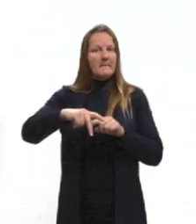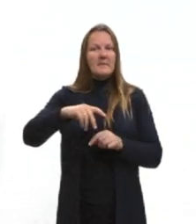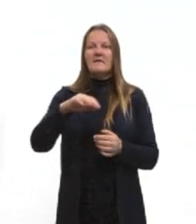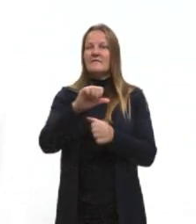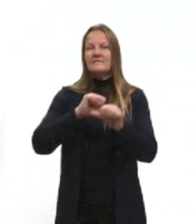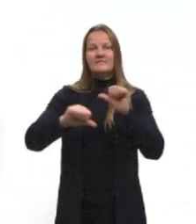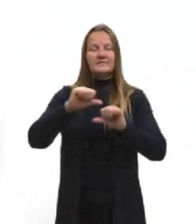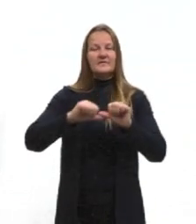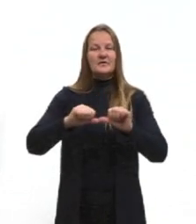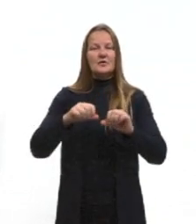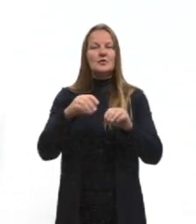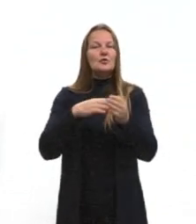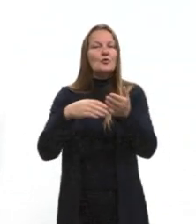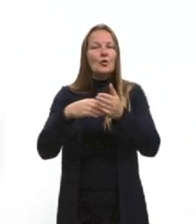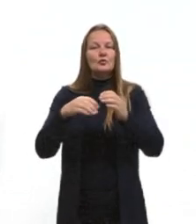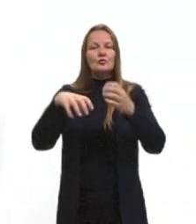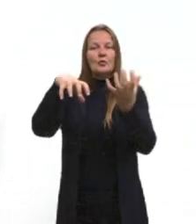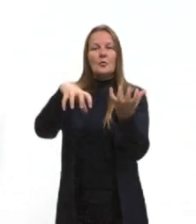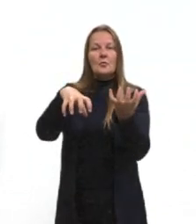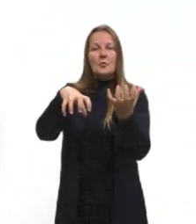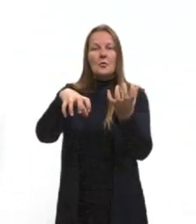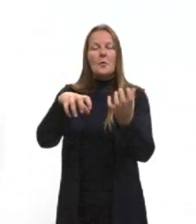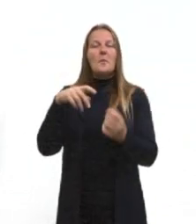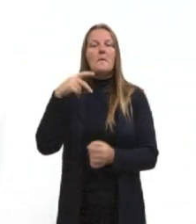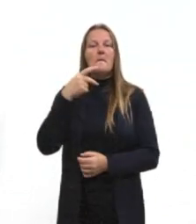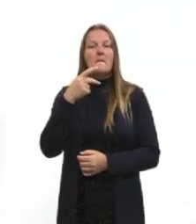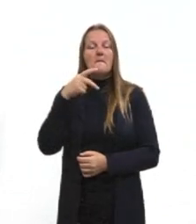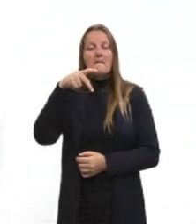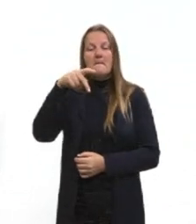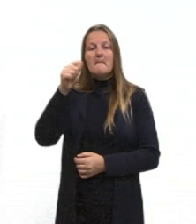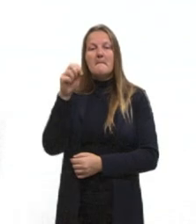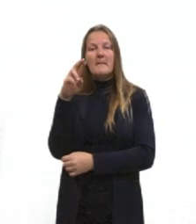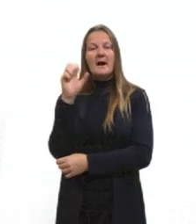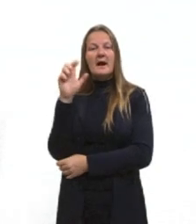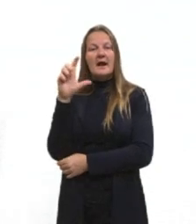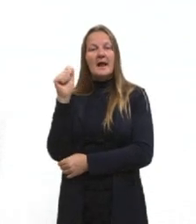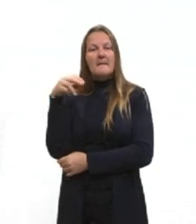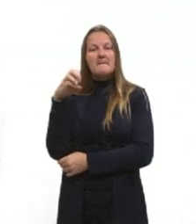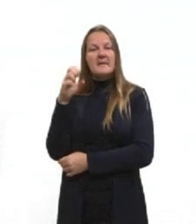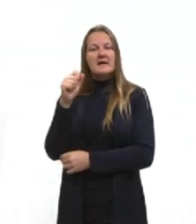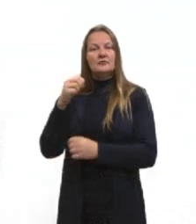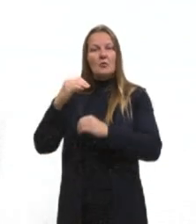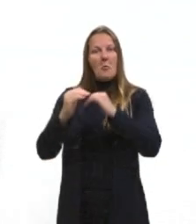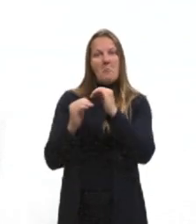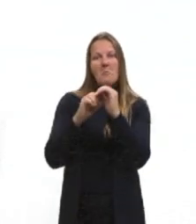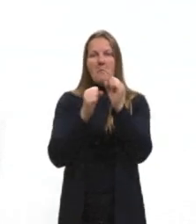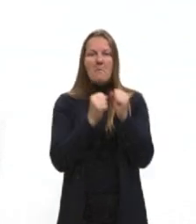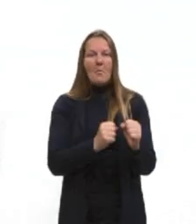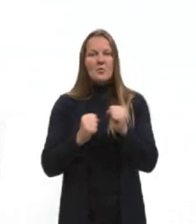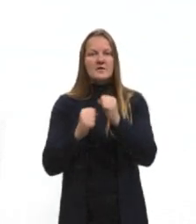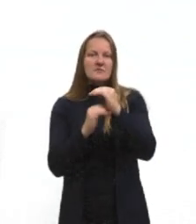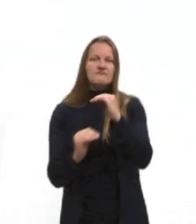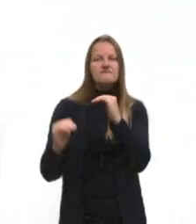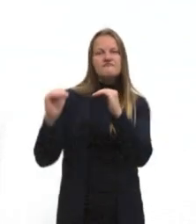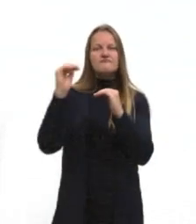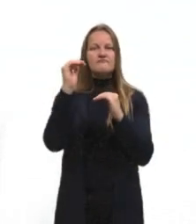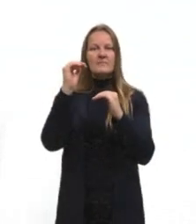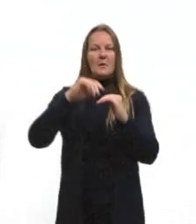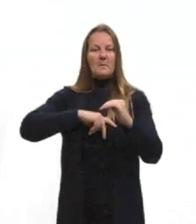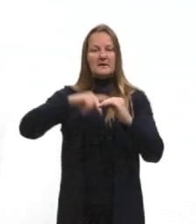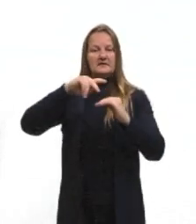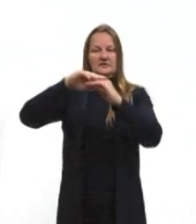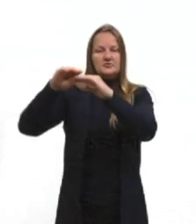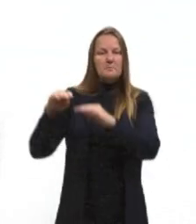ia virar um comentarismo então Parlamento ia ter mais poder sobre o presidente como uma forma de diminuir Aí